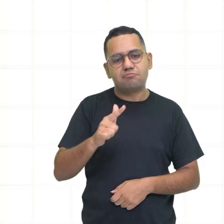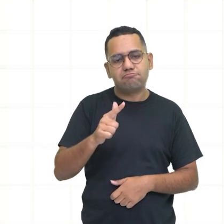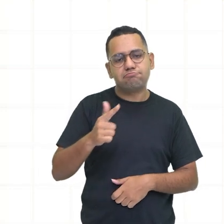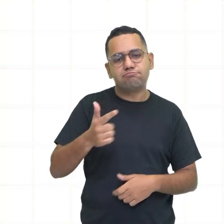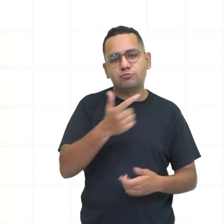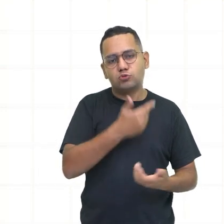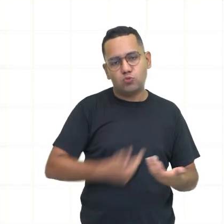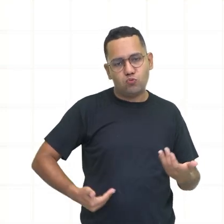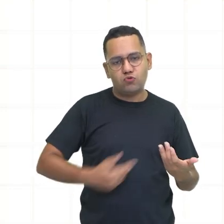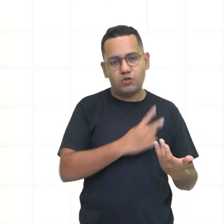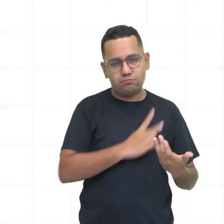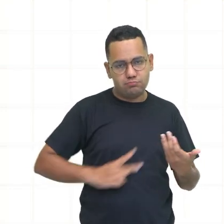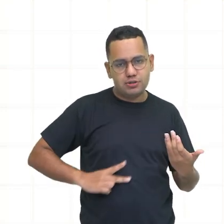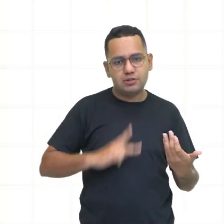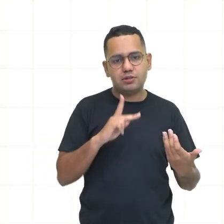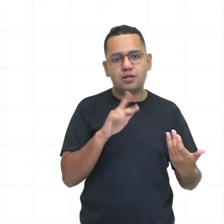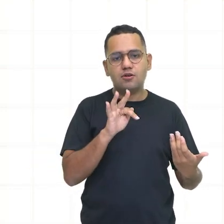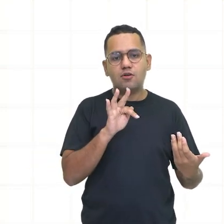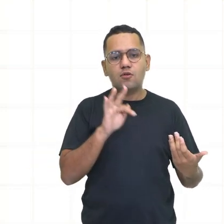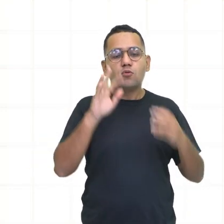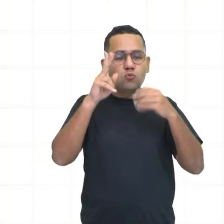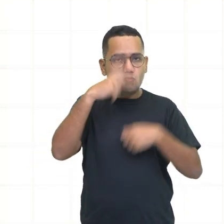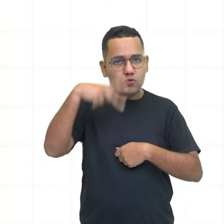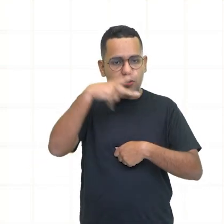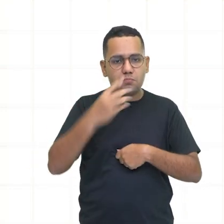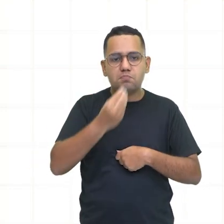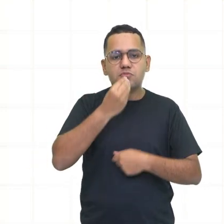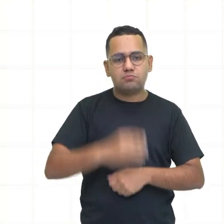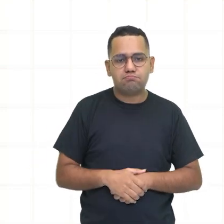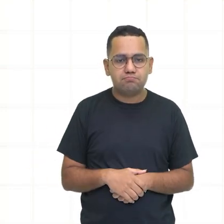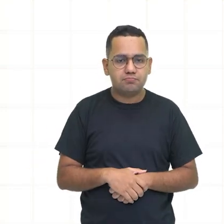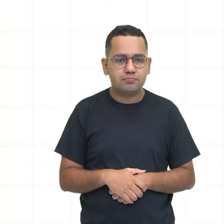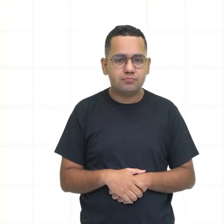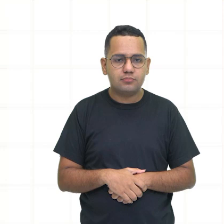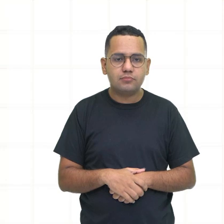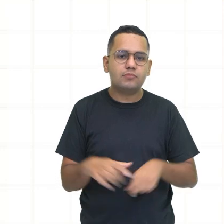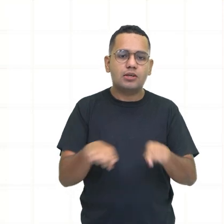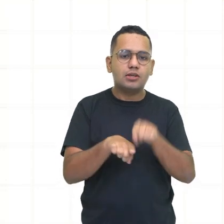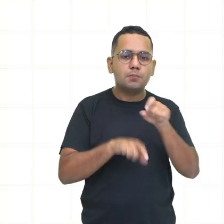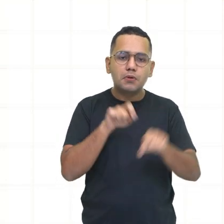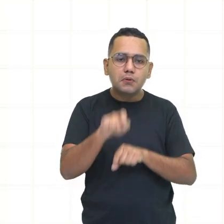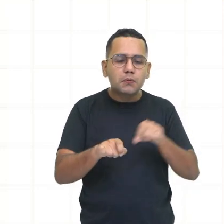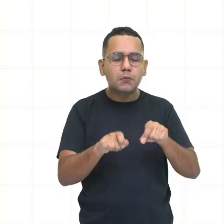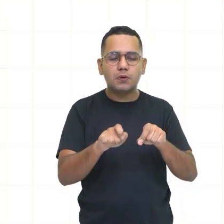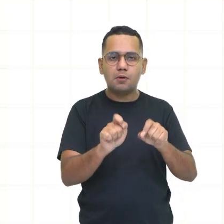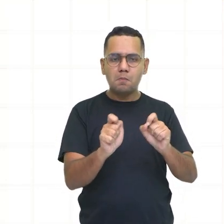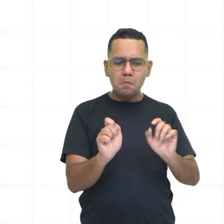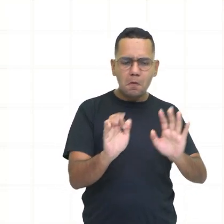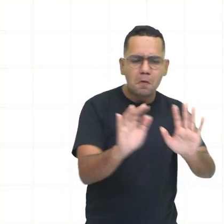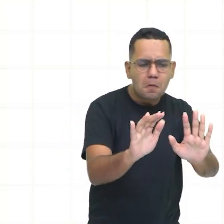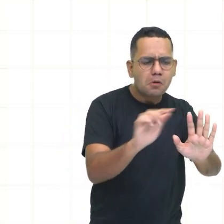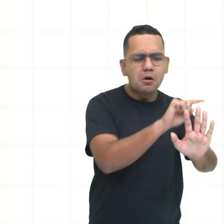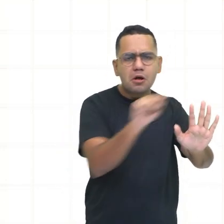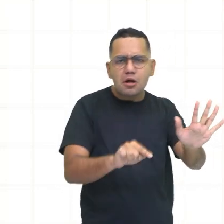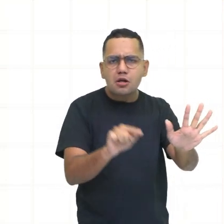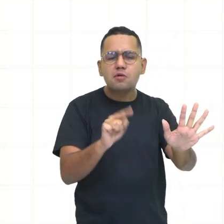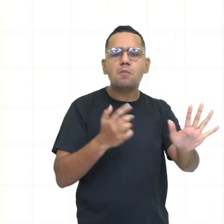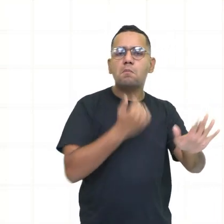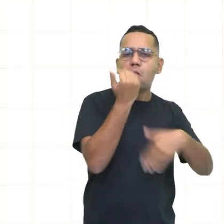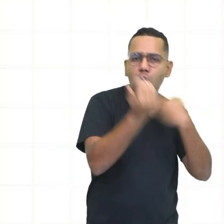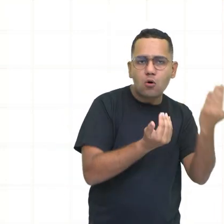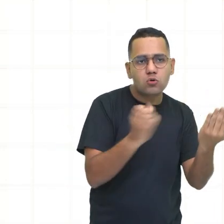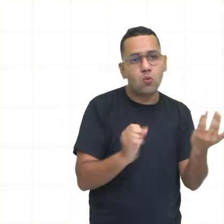Peixoto, que no caso é o presidente do Brasil, execução e prisão de líderes e revoltosos e